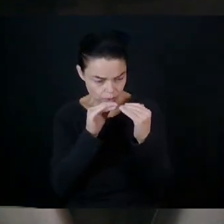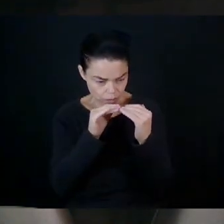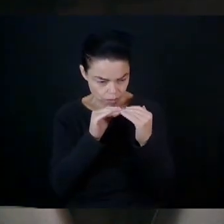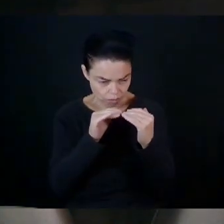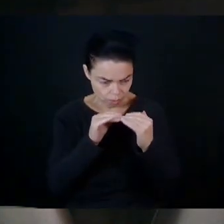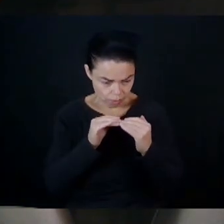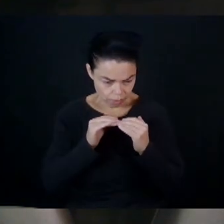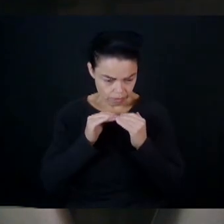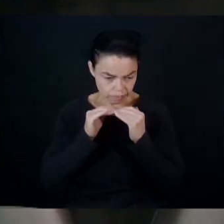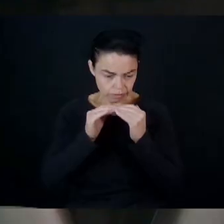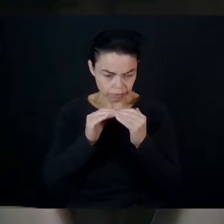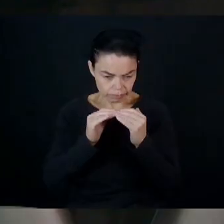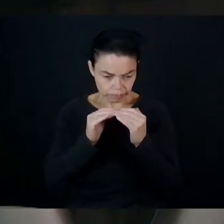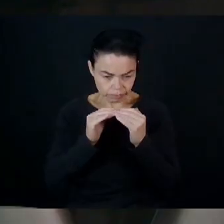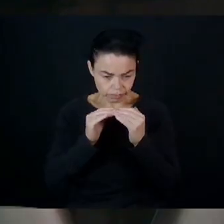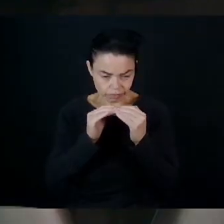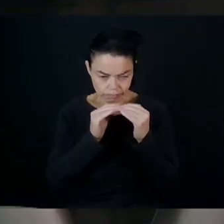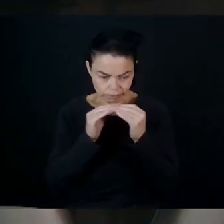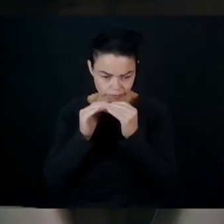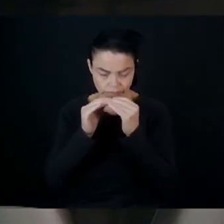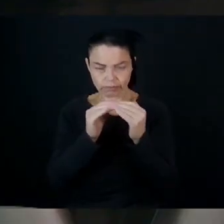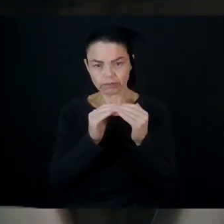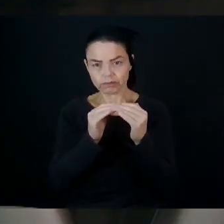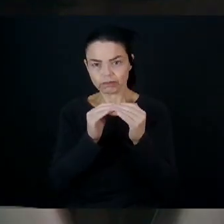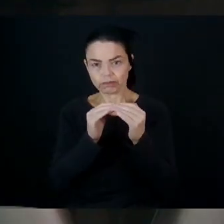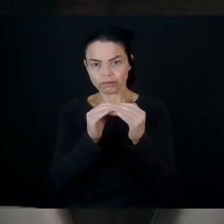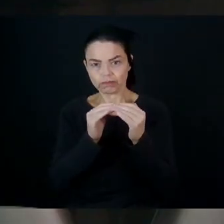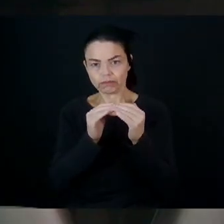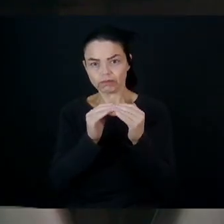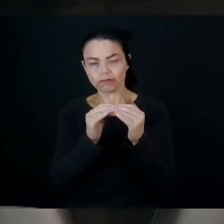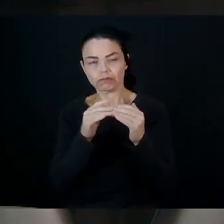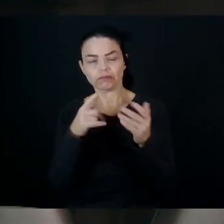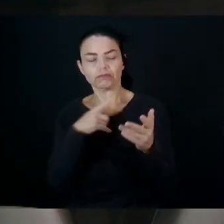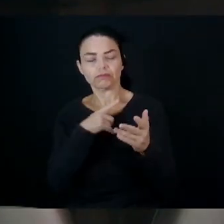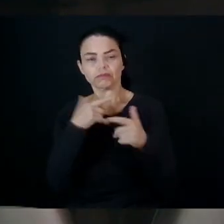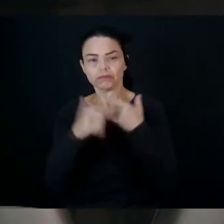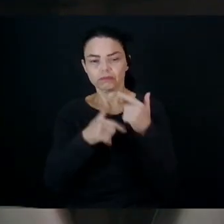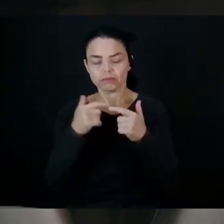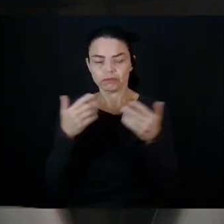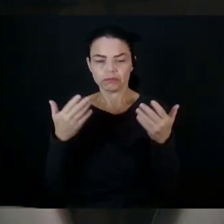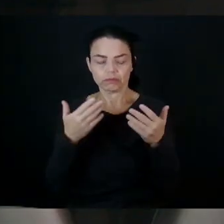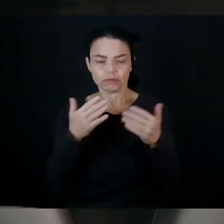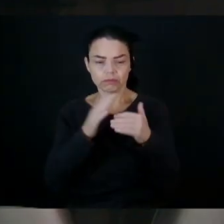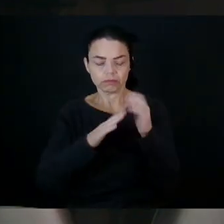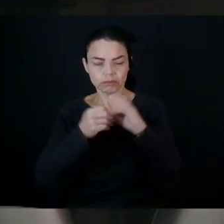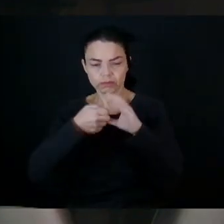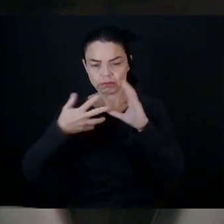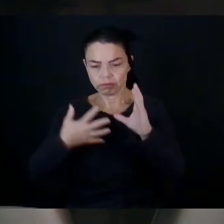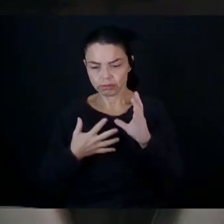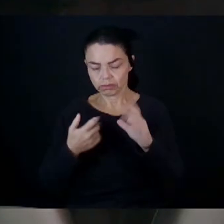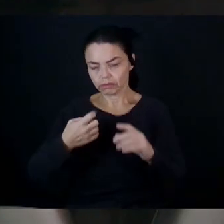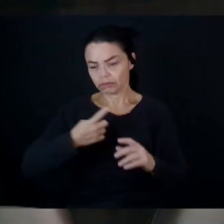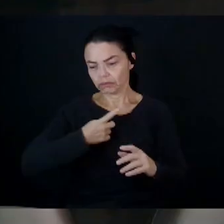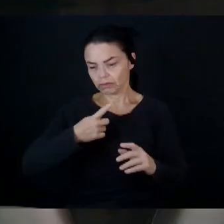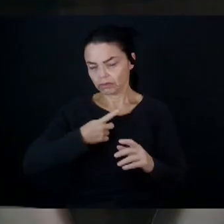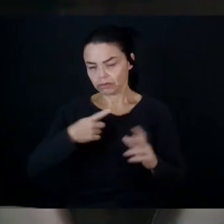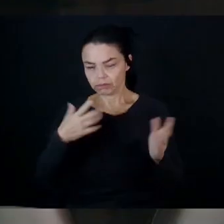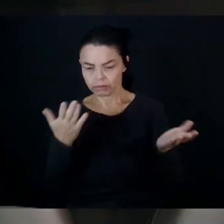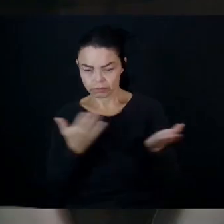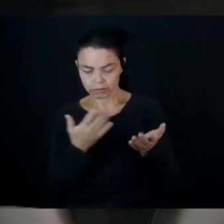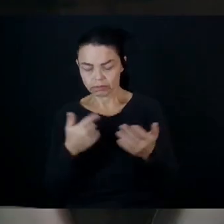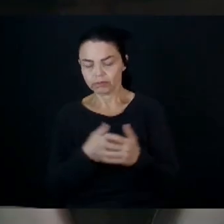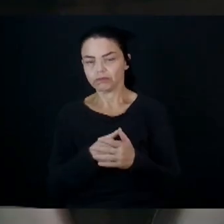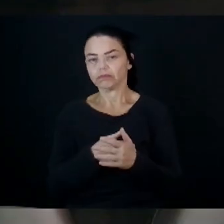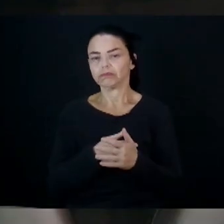com habilidades que você tem hoje, com conceitos que são importantes para você hoje. Então, isso